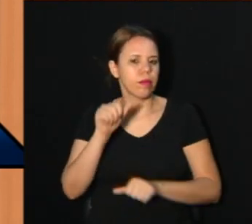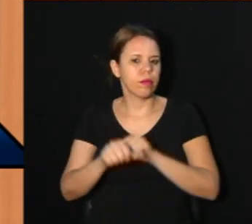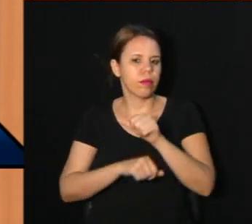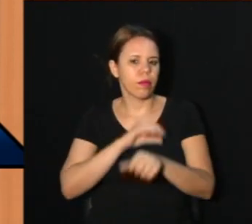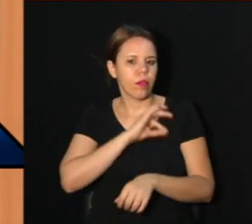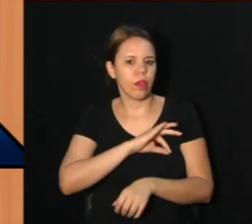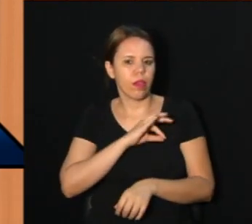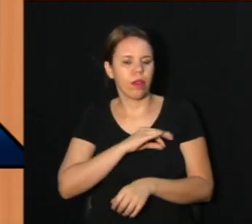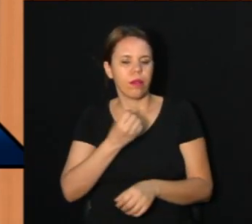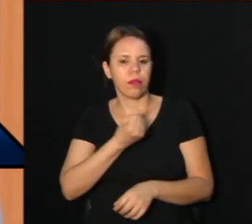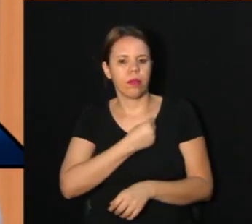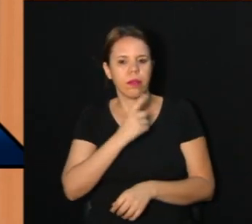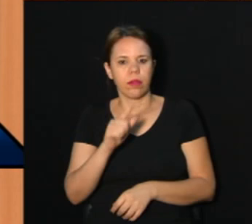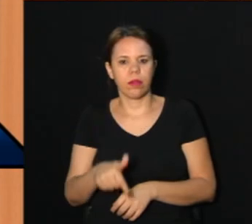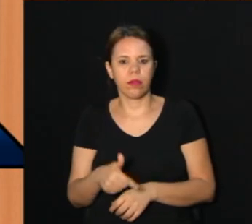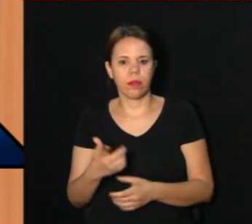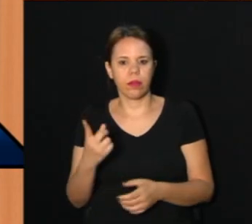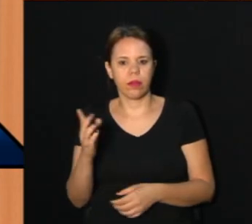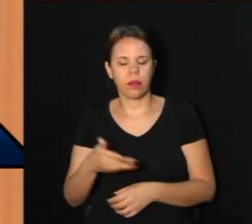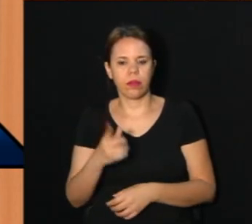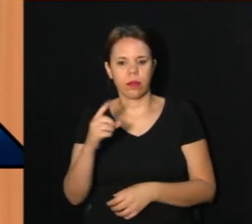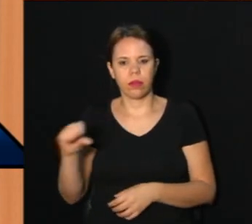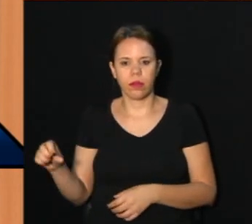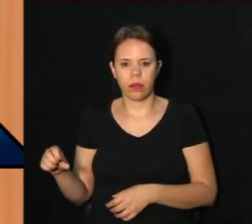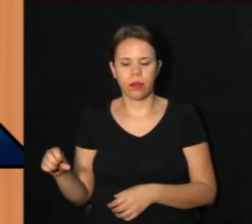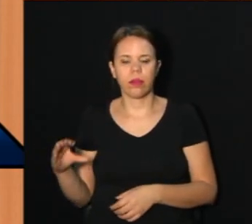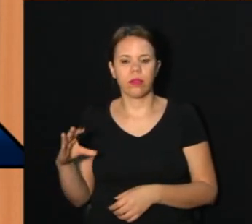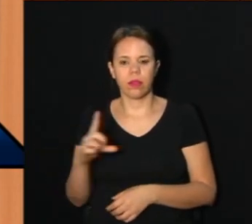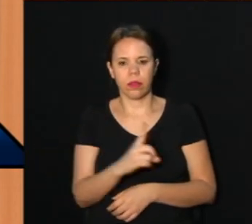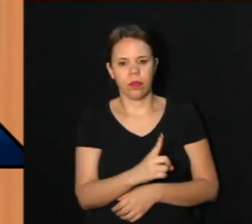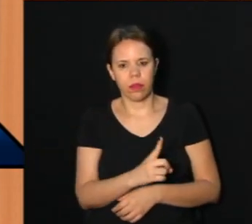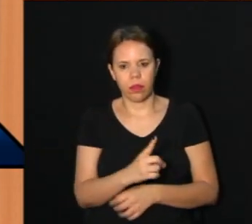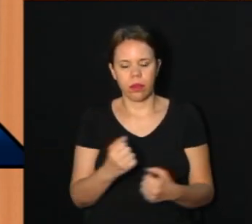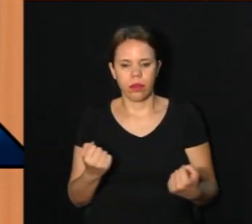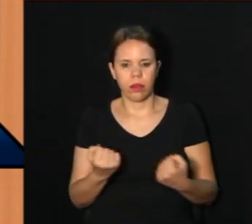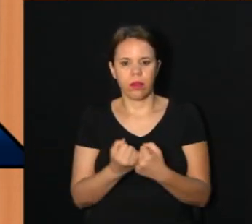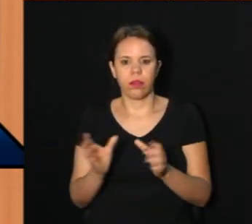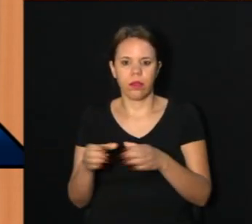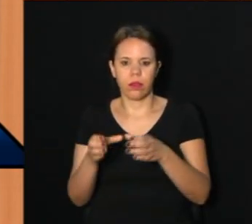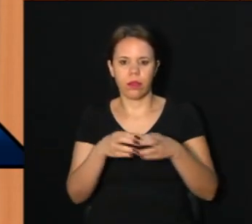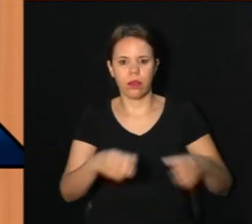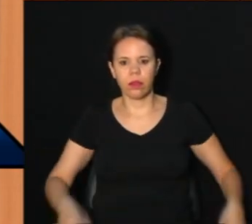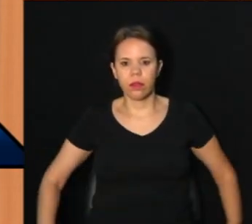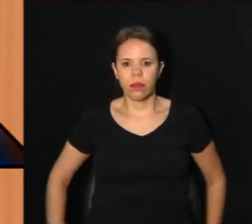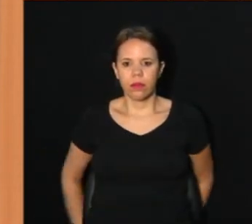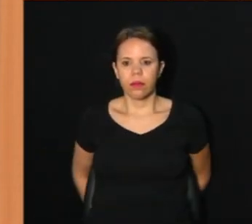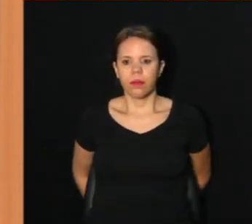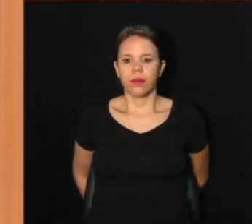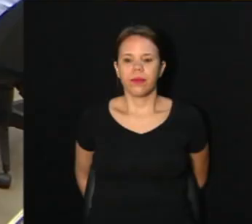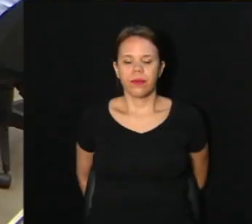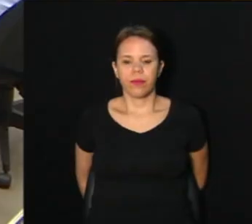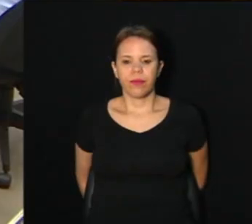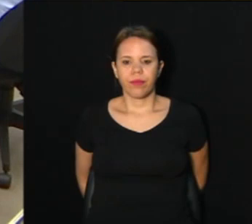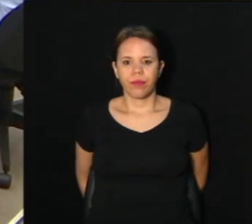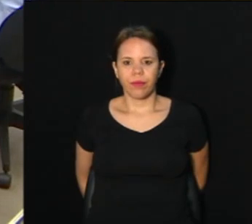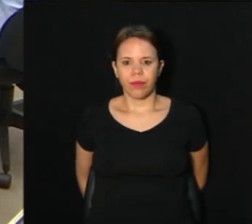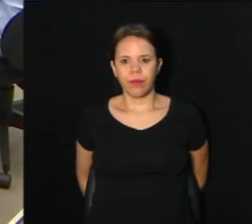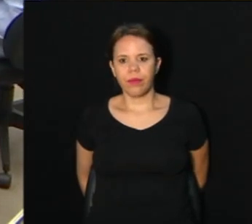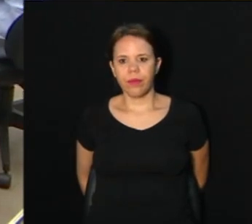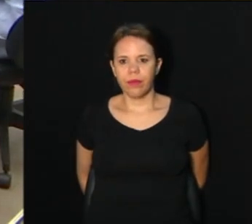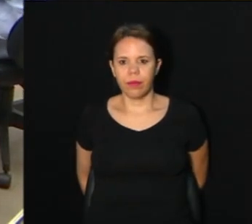orçamentário, número 17/19, da Coordenadoria de Apoio às Comissões. Passo a palavra ao vereador Nelson Osseri. Primeiramente, bom